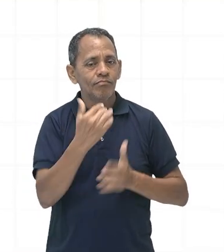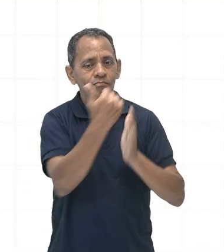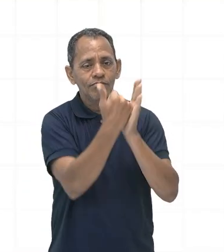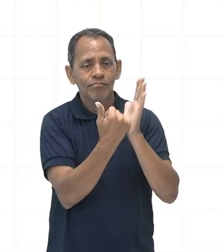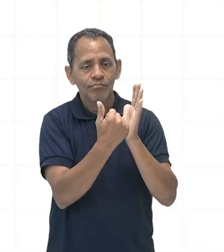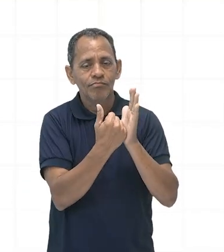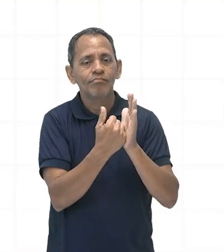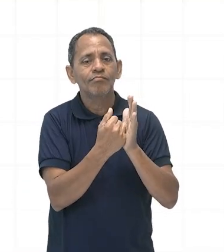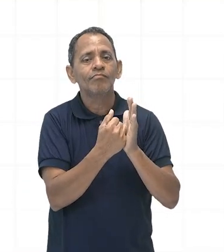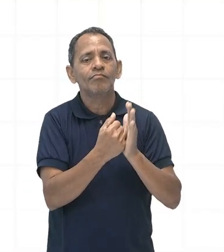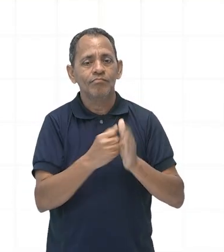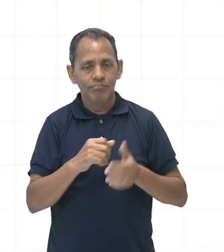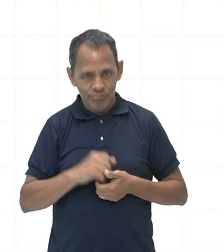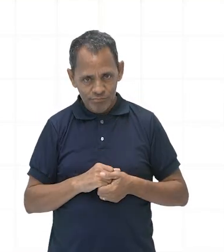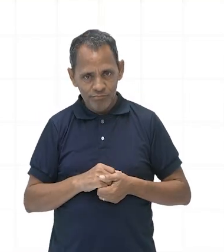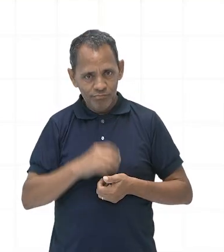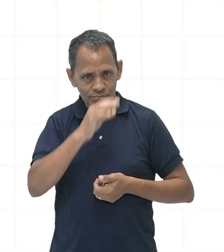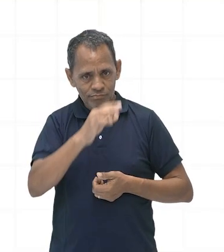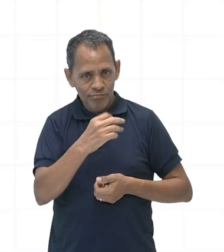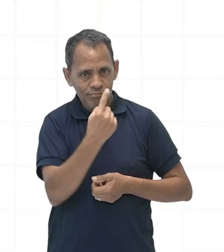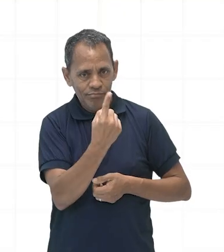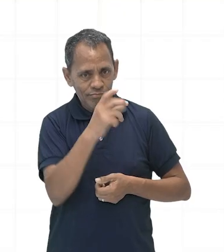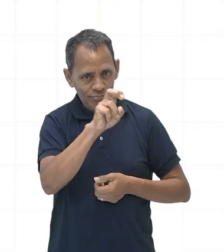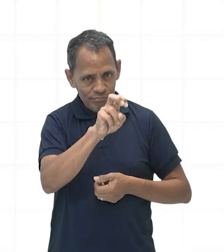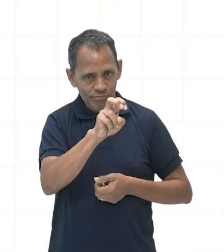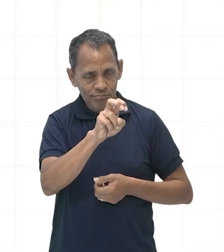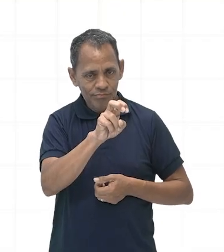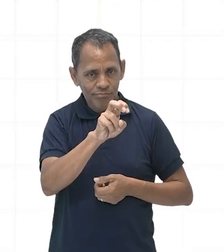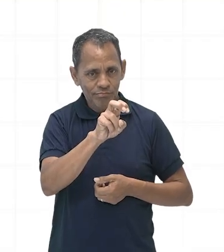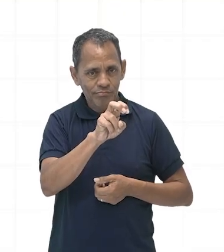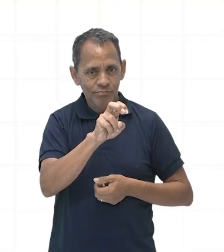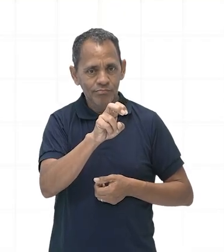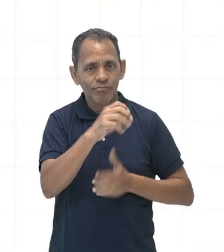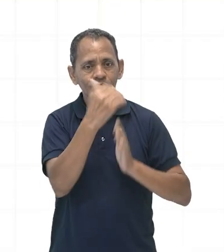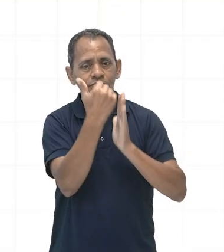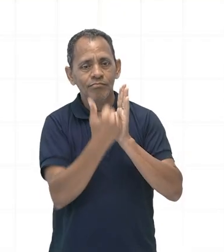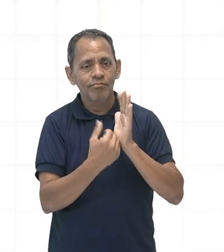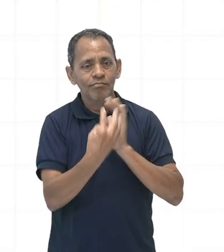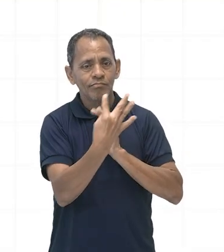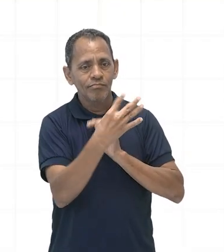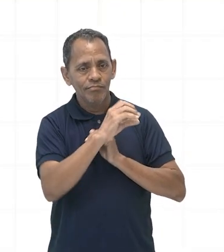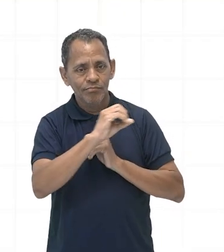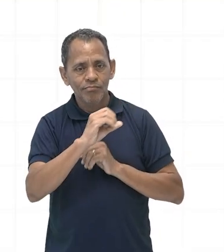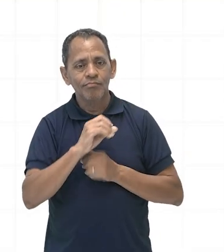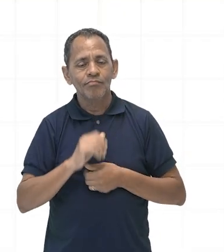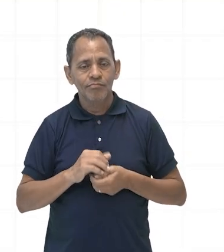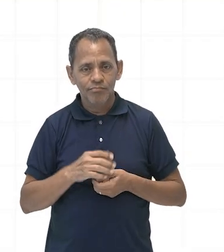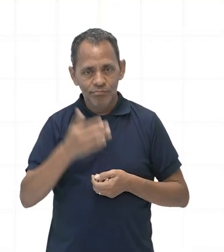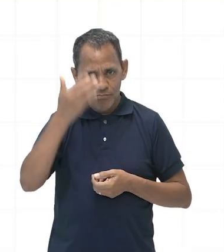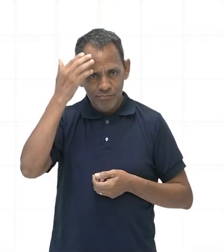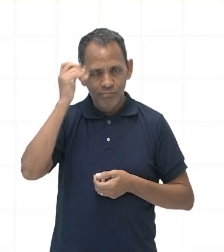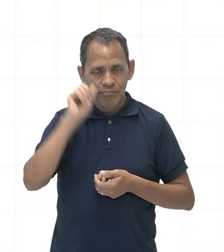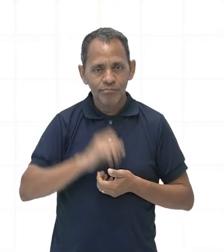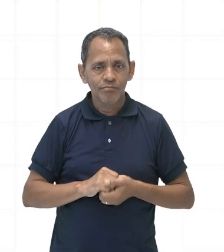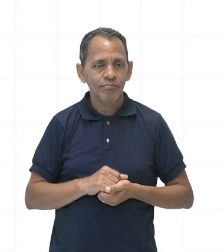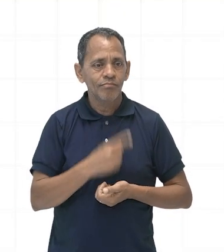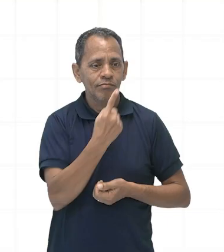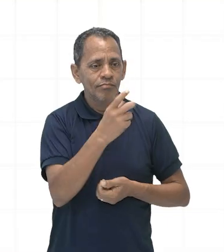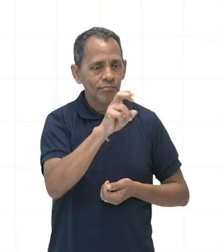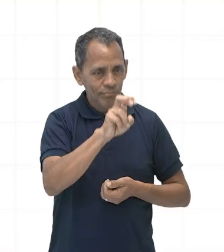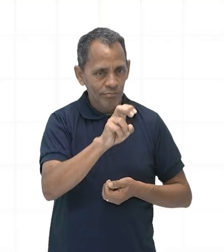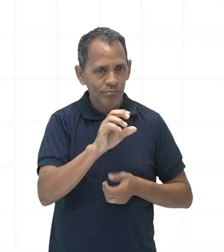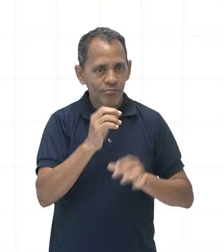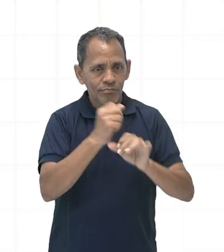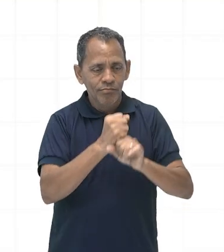menos o desconto. Então, vai ser 15% de 400. Nós sabemos que 15% é a